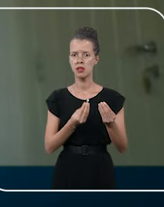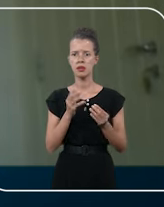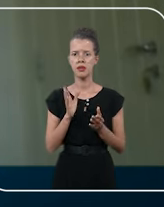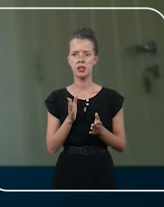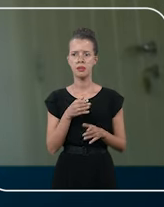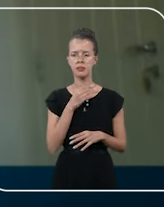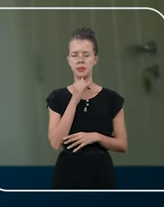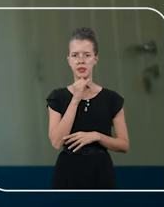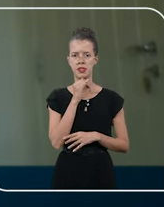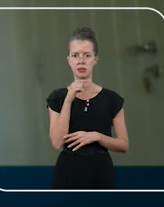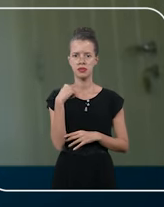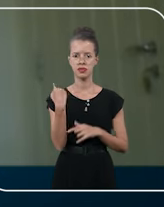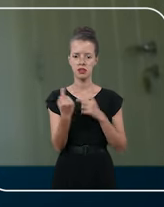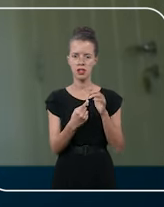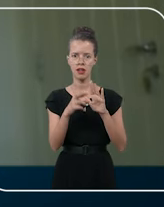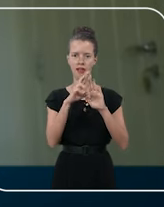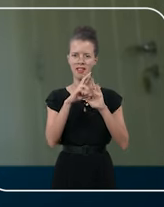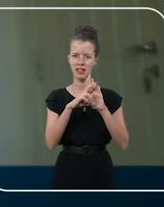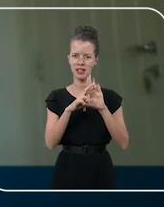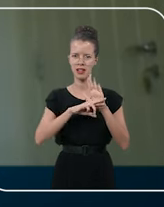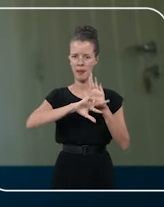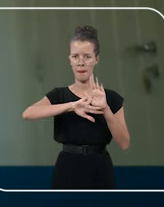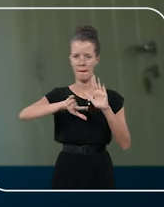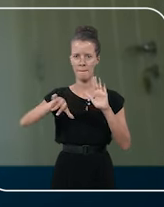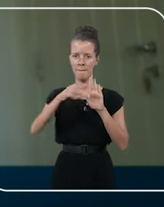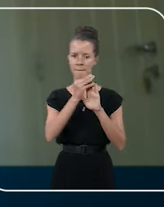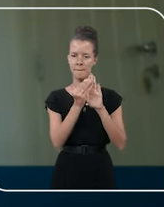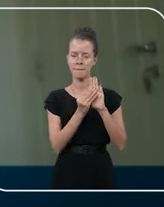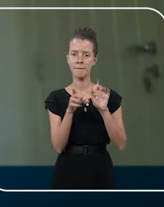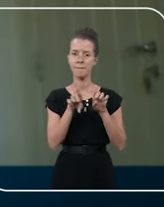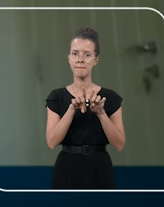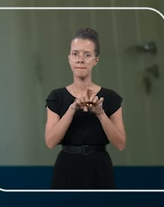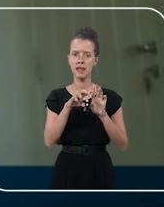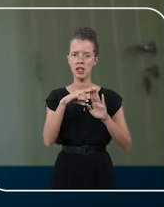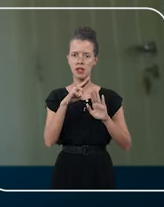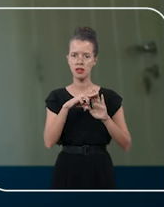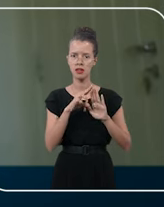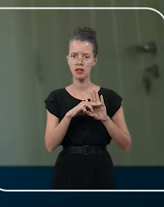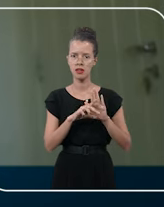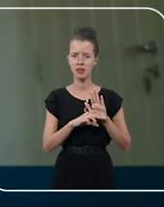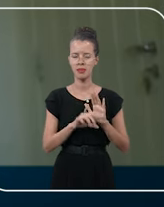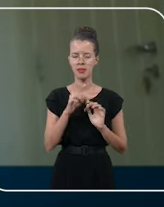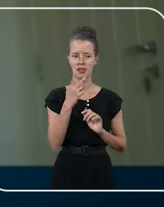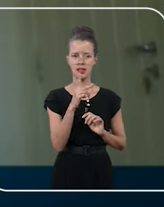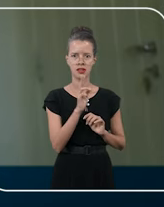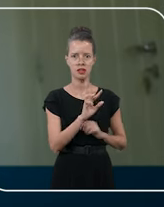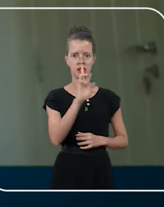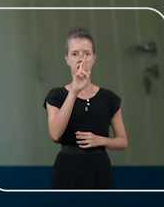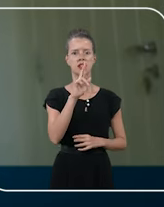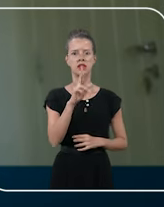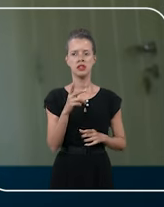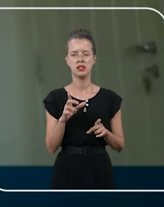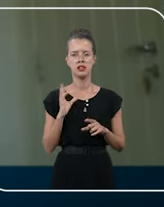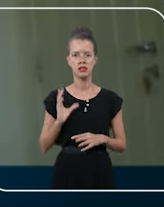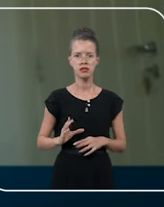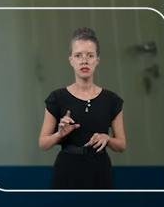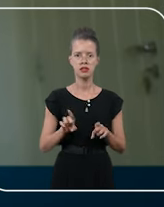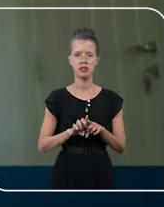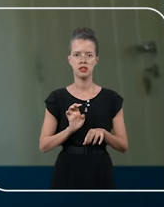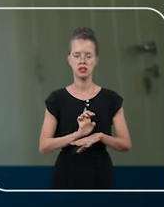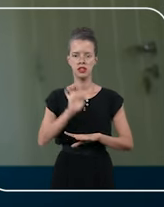as regras e as normas relativas à responsabilidade civil do Estado, ou seja,